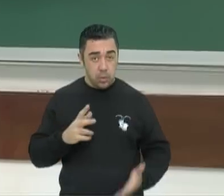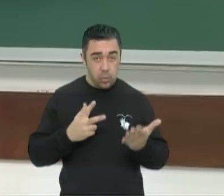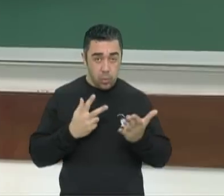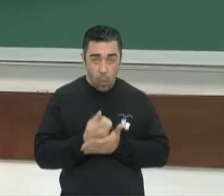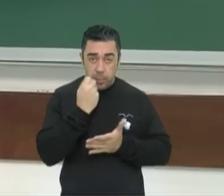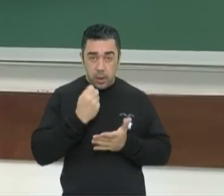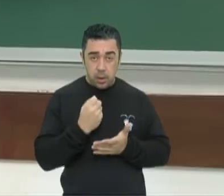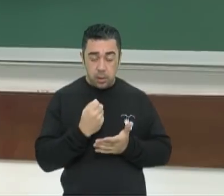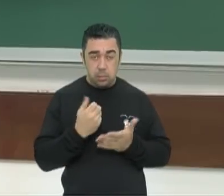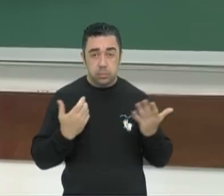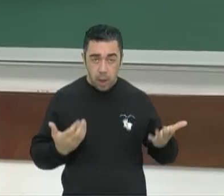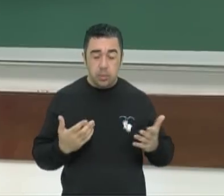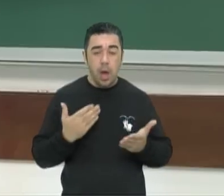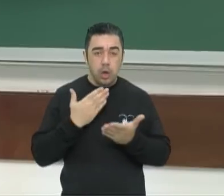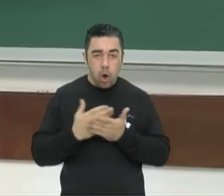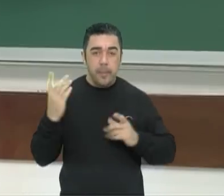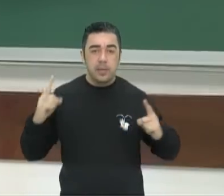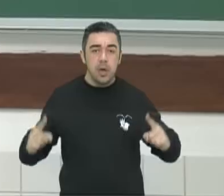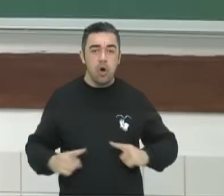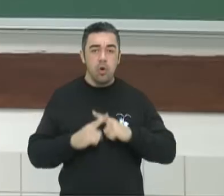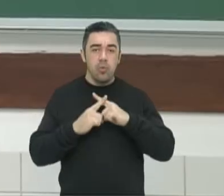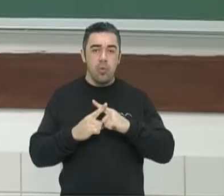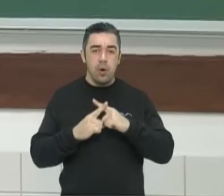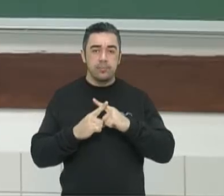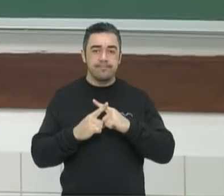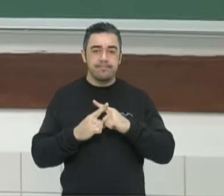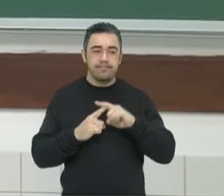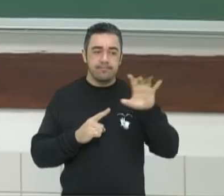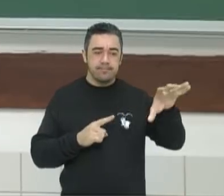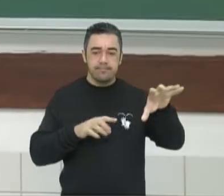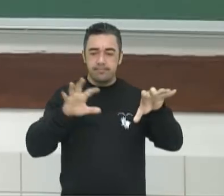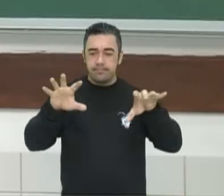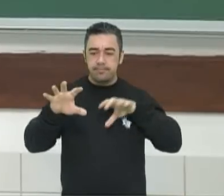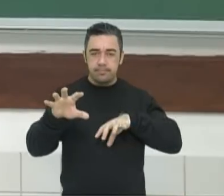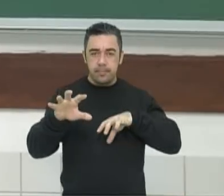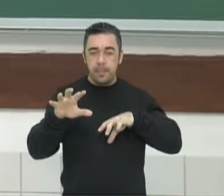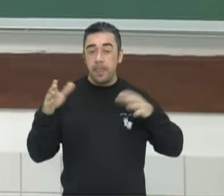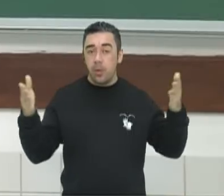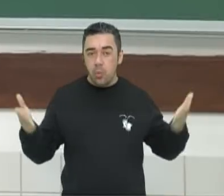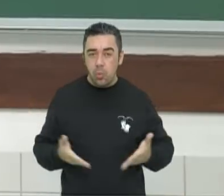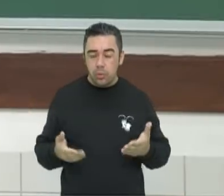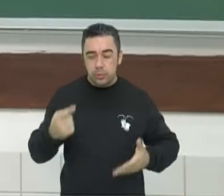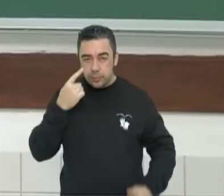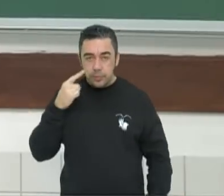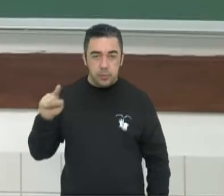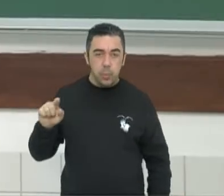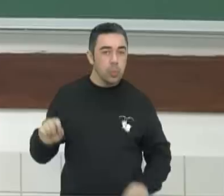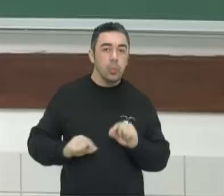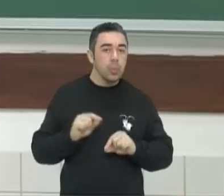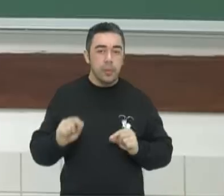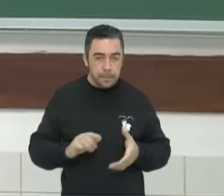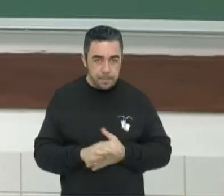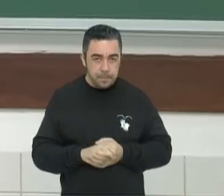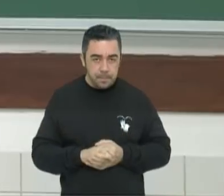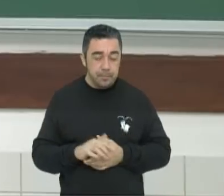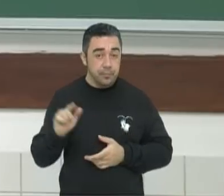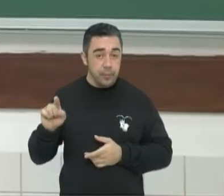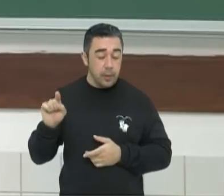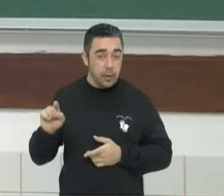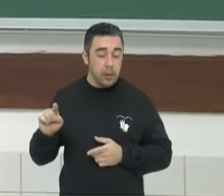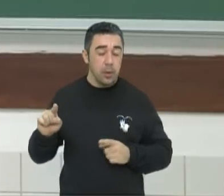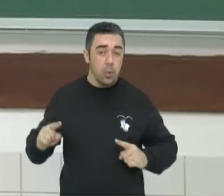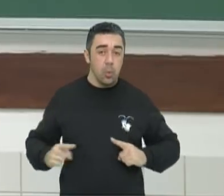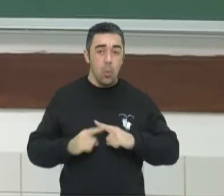disso, você tem uma concorrência. A questão que nós vamos trabalhar aqui qual é? Né? Essa concorrência